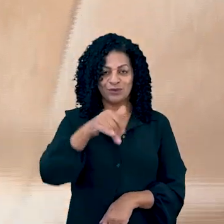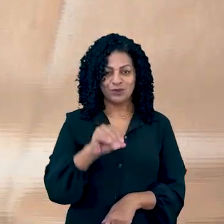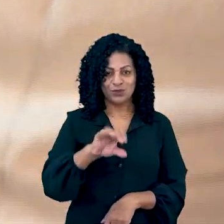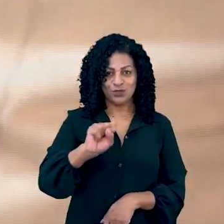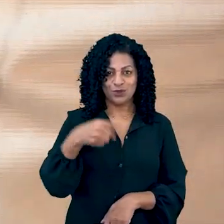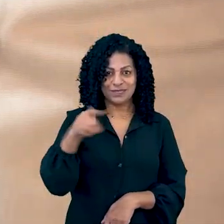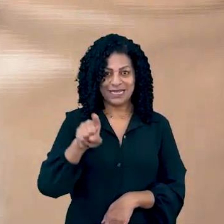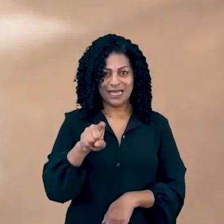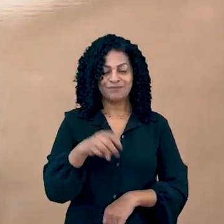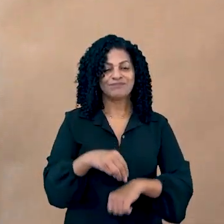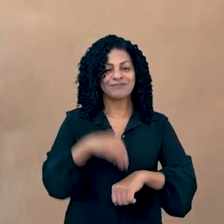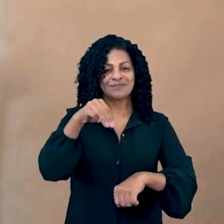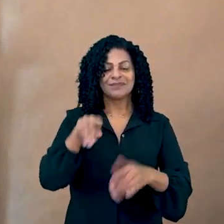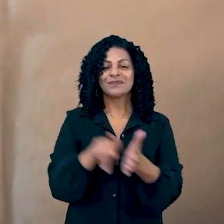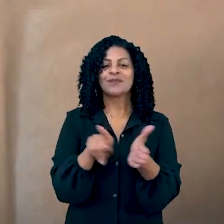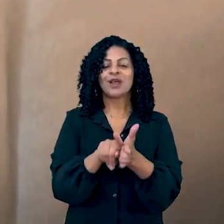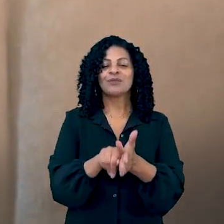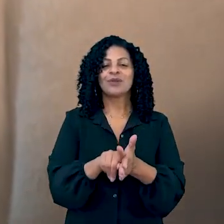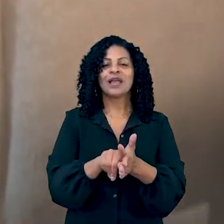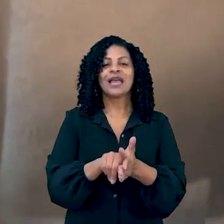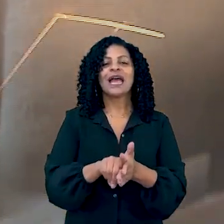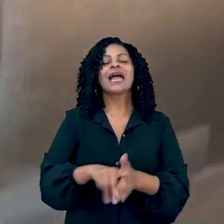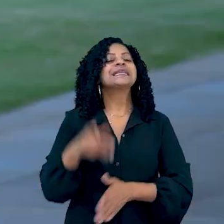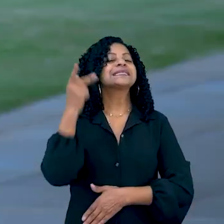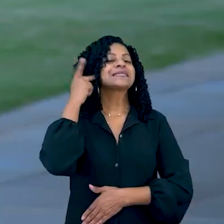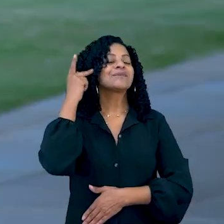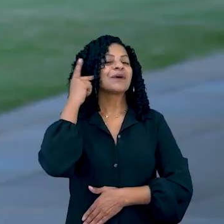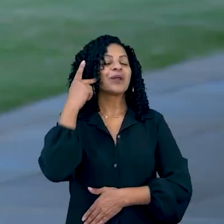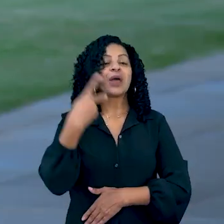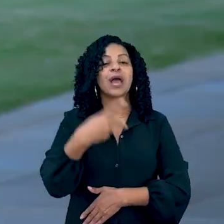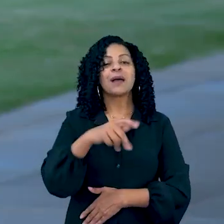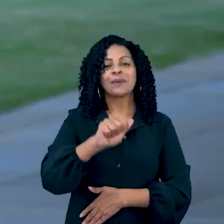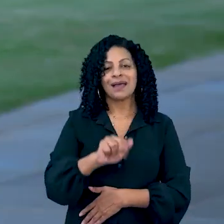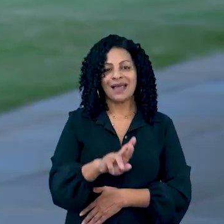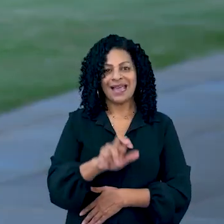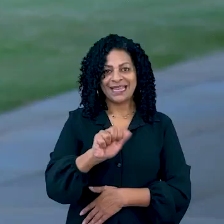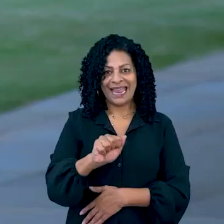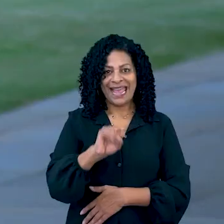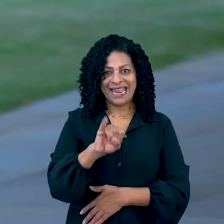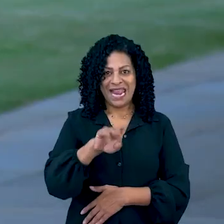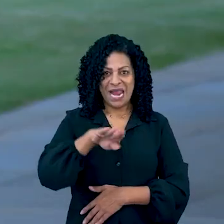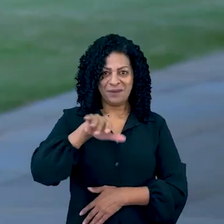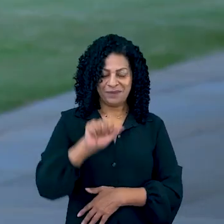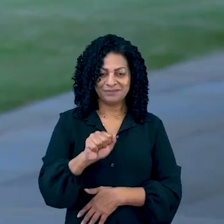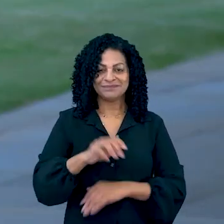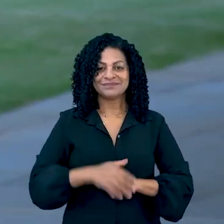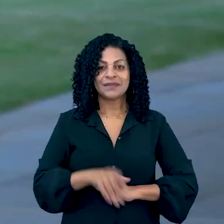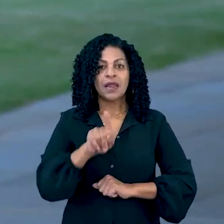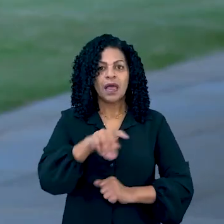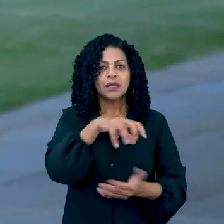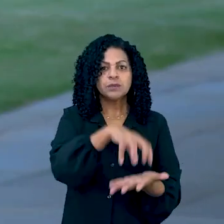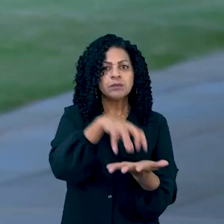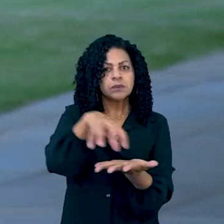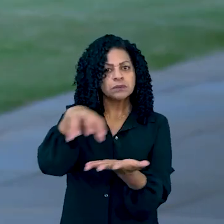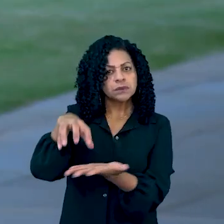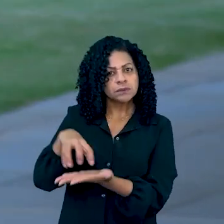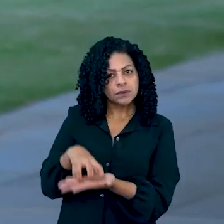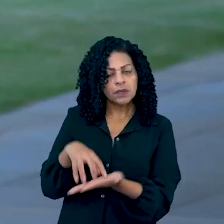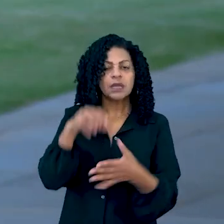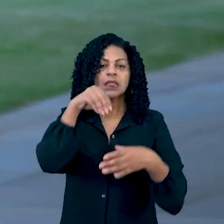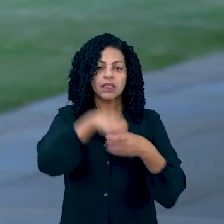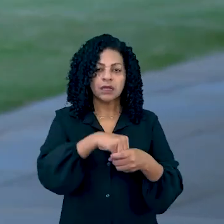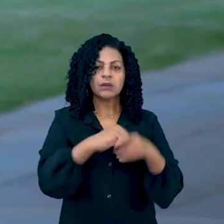Branca e Igaratá, municípios do Vale do Paraíba, em São Paulo. Conforme a entidade, havia um quadro visível em cada setor da